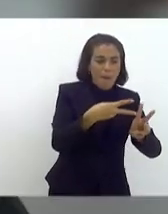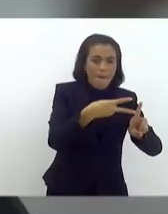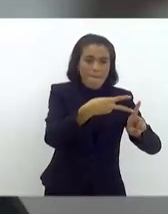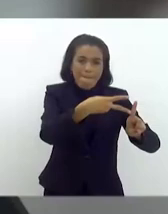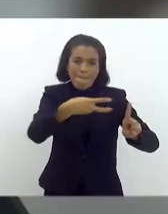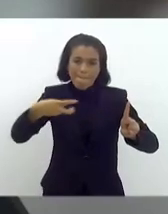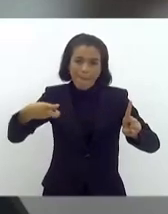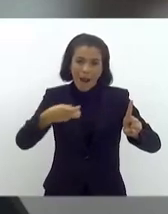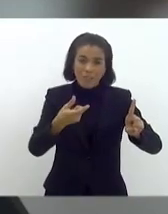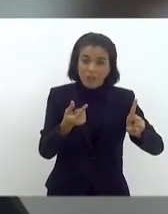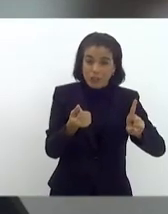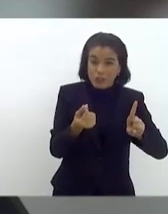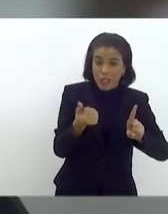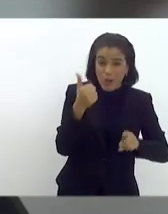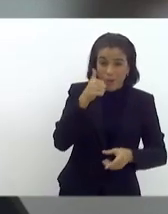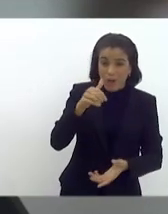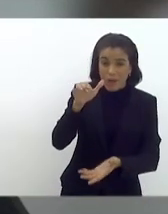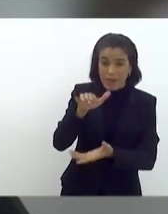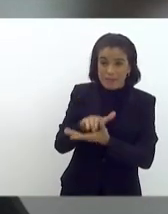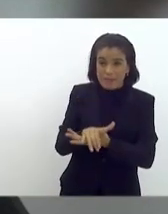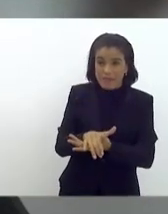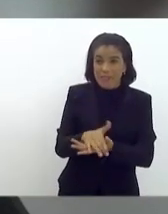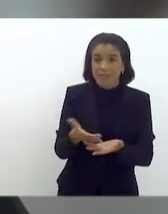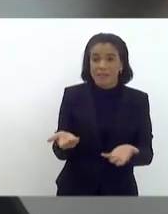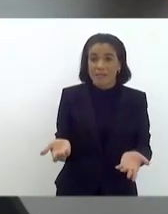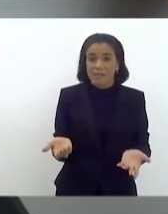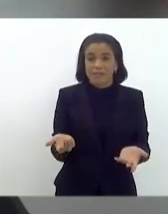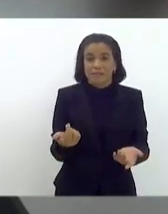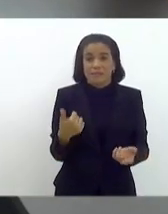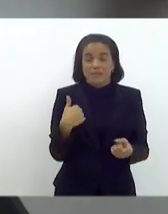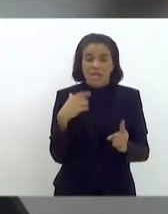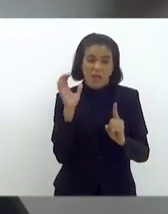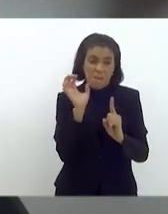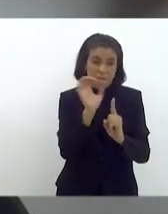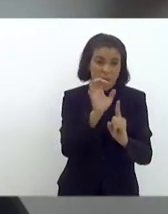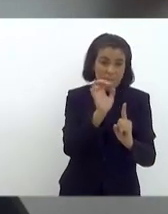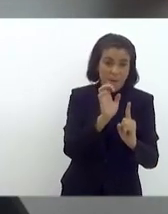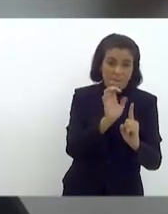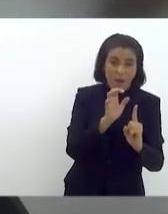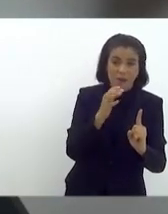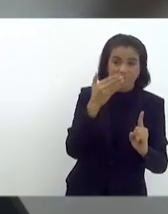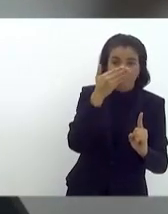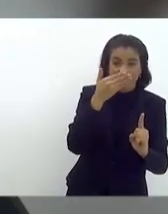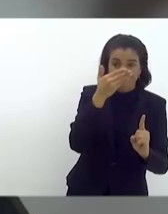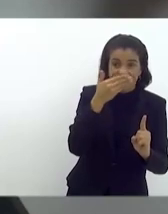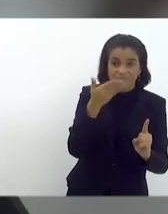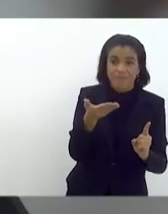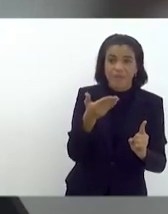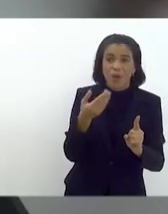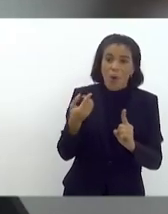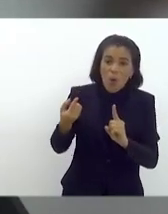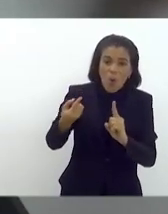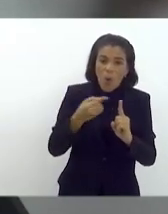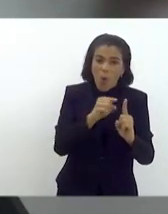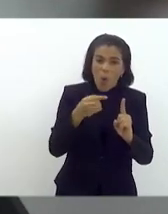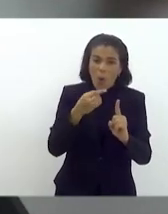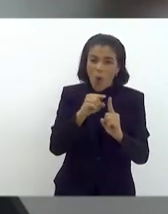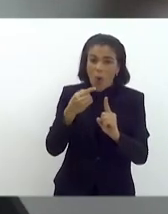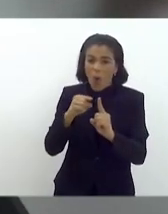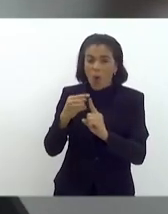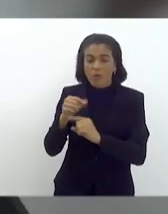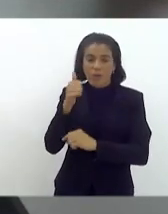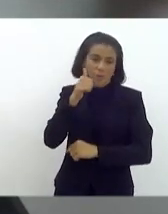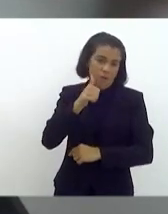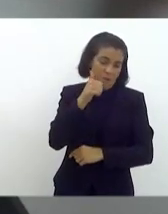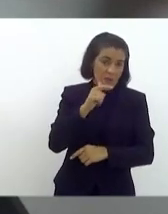outra mulher casada que coage uma prostituta ele tudo contra mulher tudo que a senhora falou